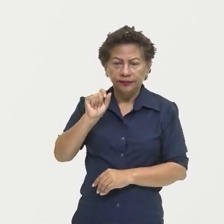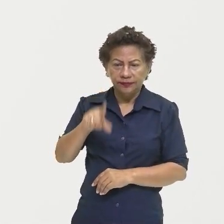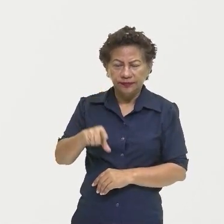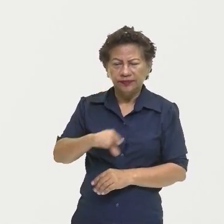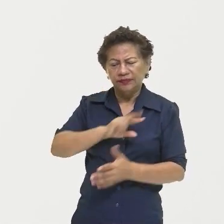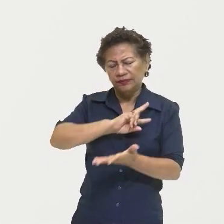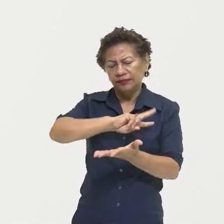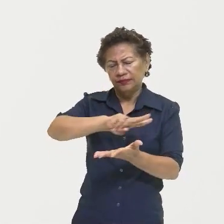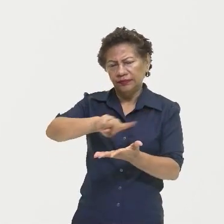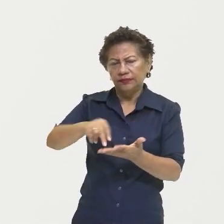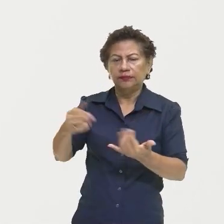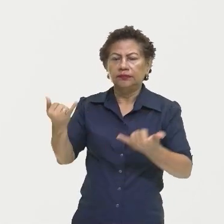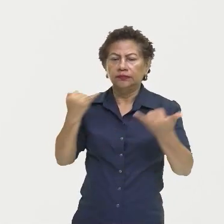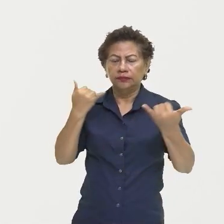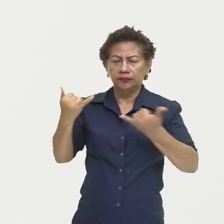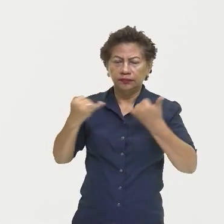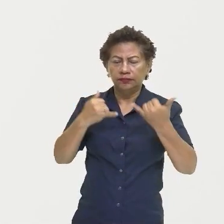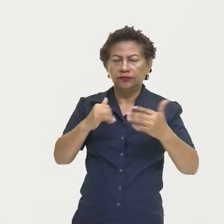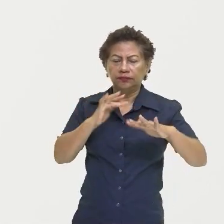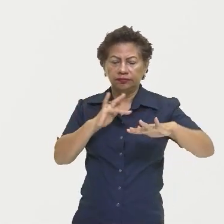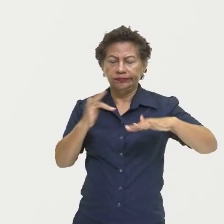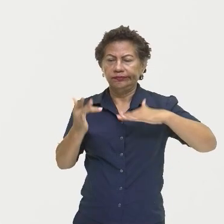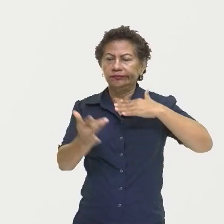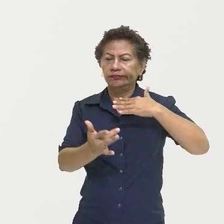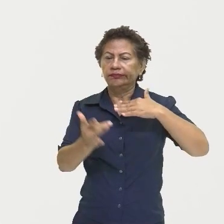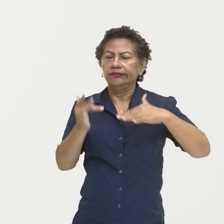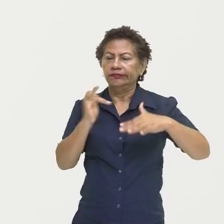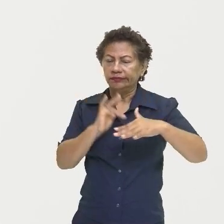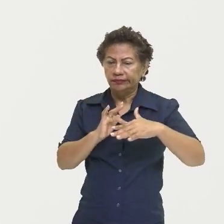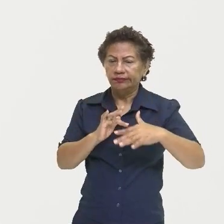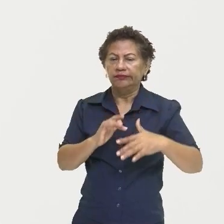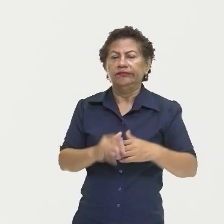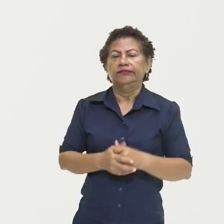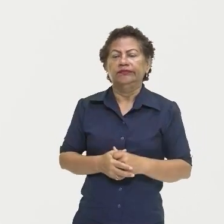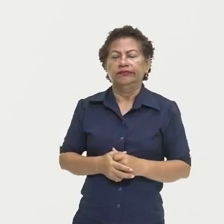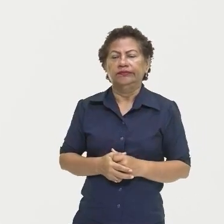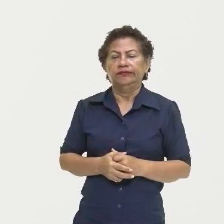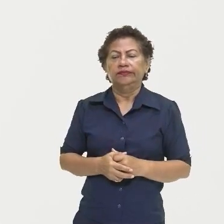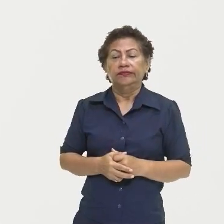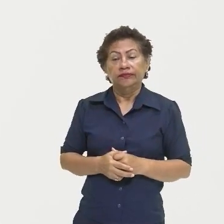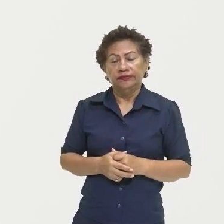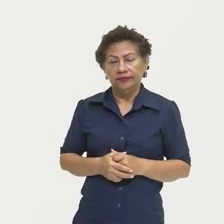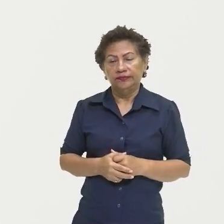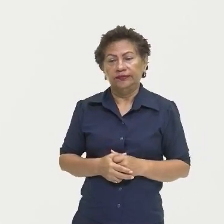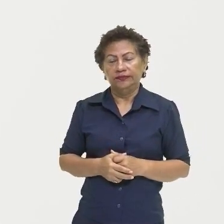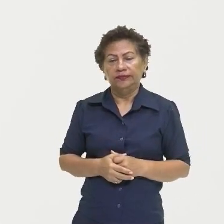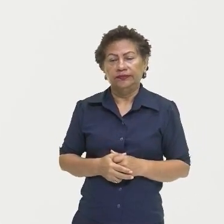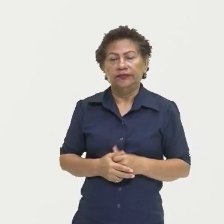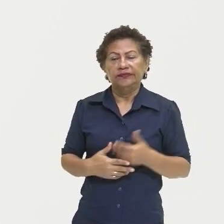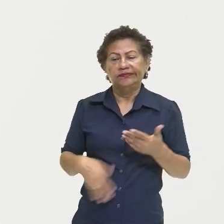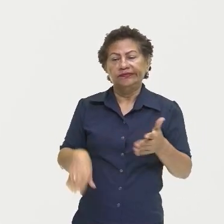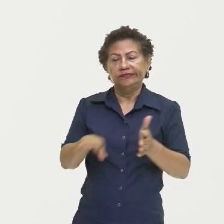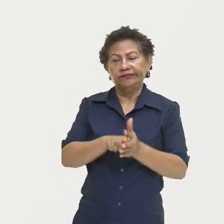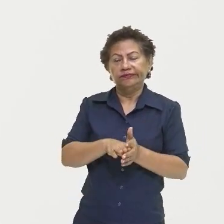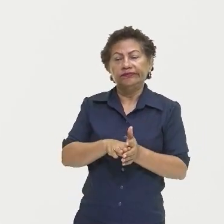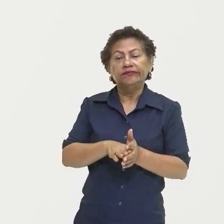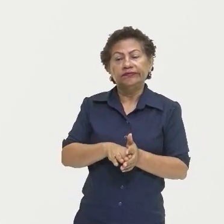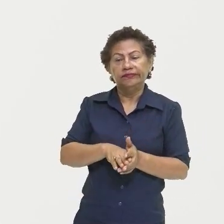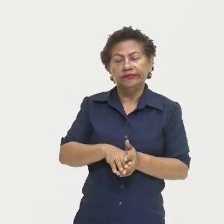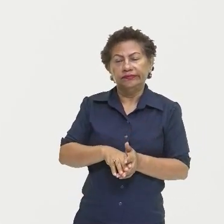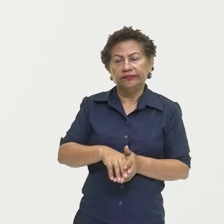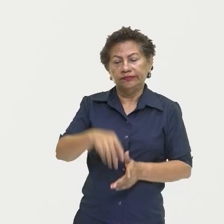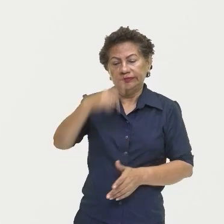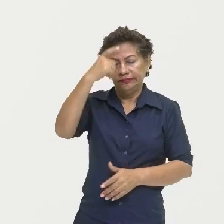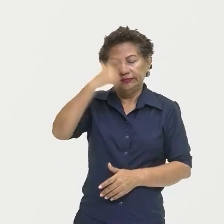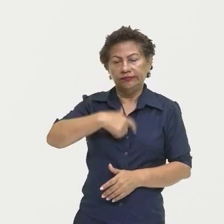essas informações que a gente pode obter aí através dessas redes sociais, né? A gente tem aí um exemplo, né,